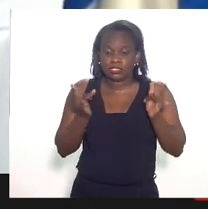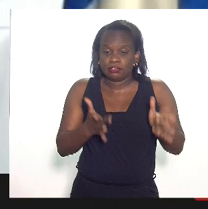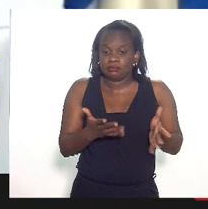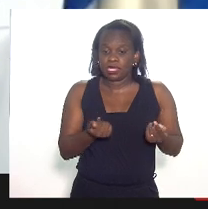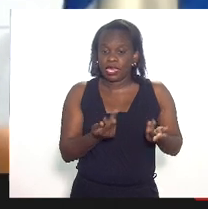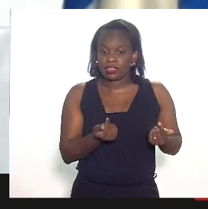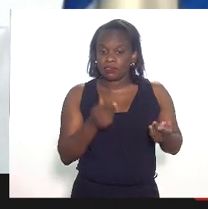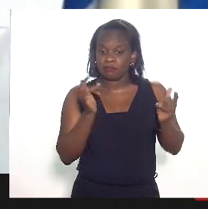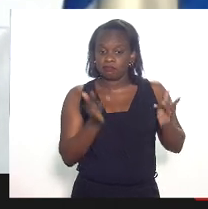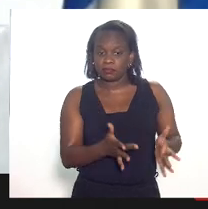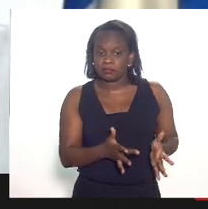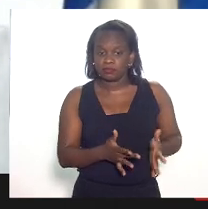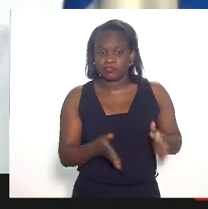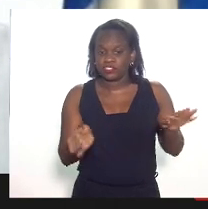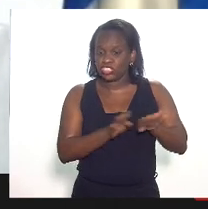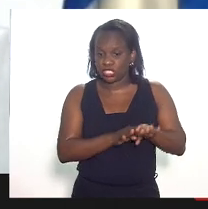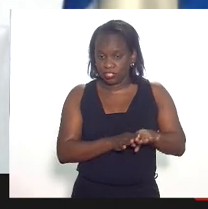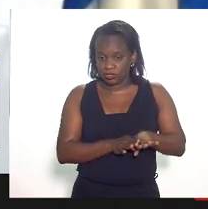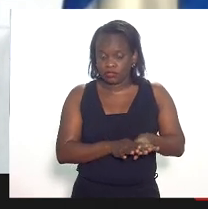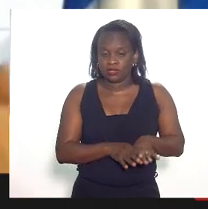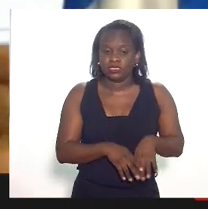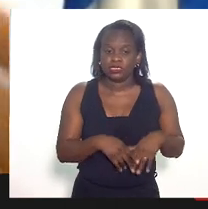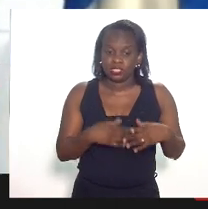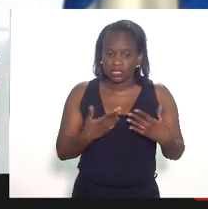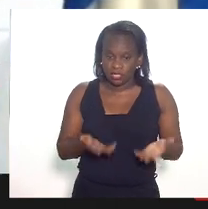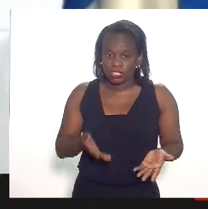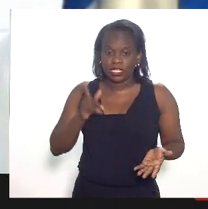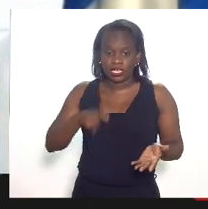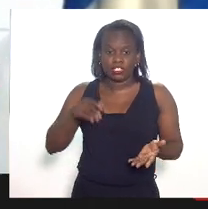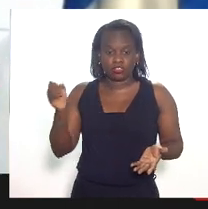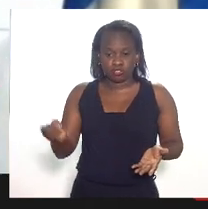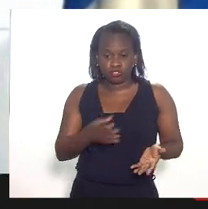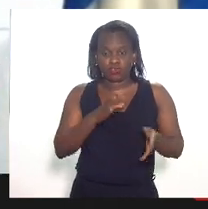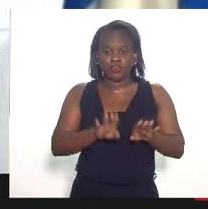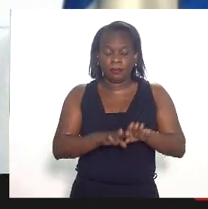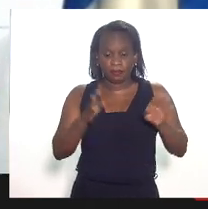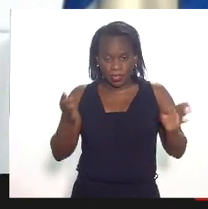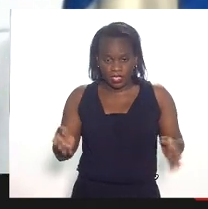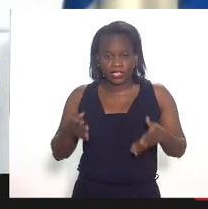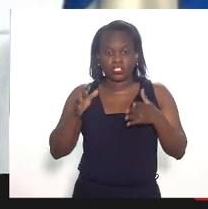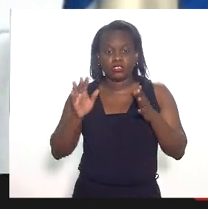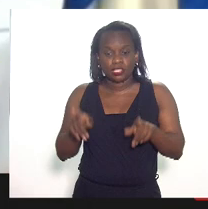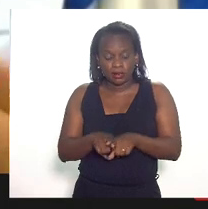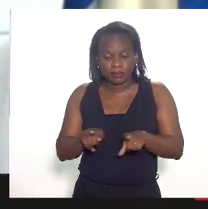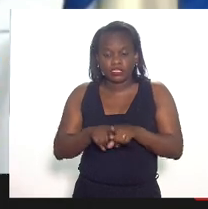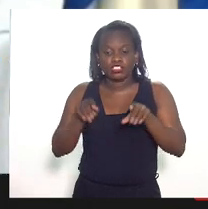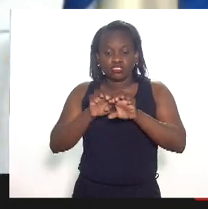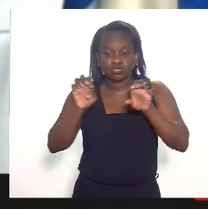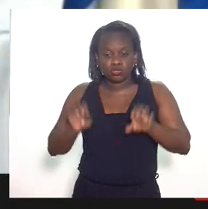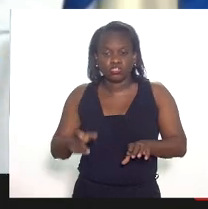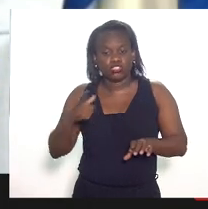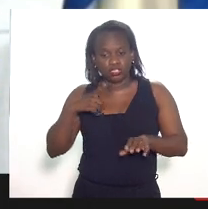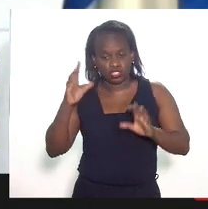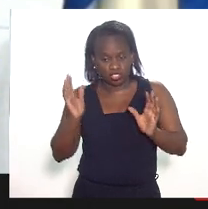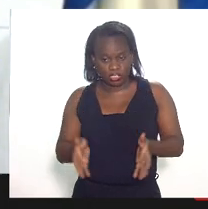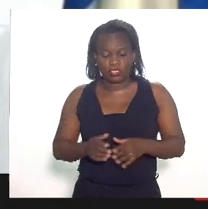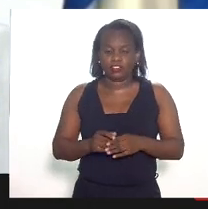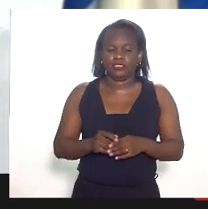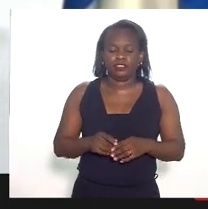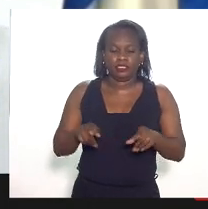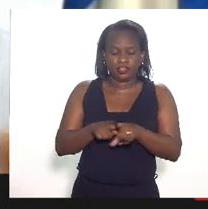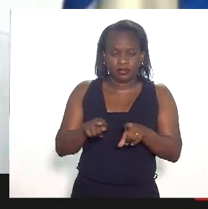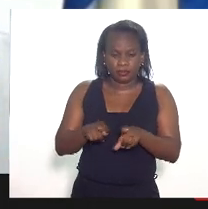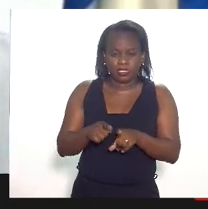nada, eles estavam fechados. Então, são leitos novos abertos, mas em estruturas que já existiam.